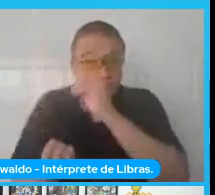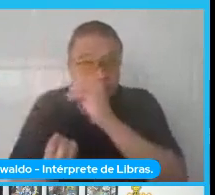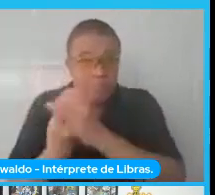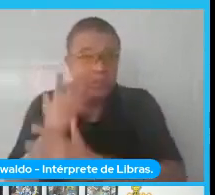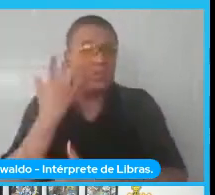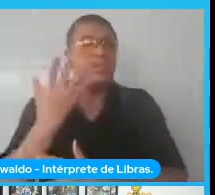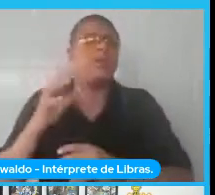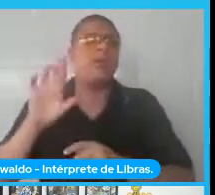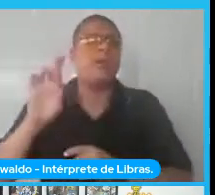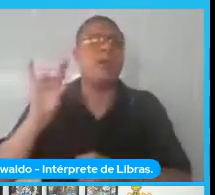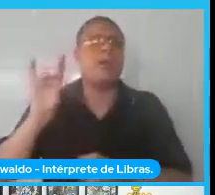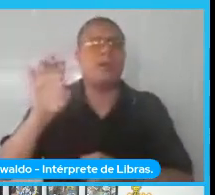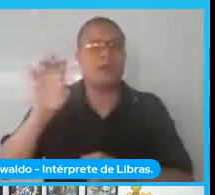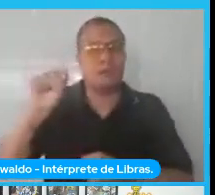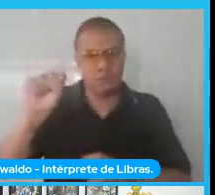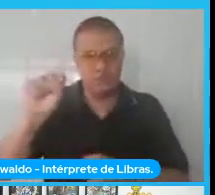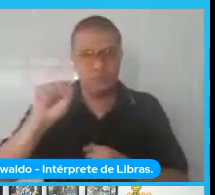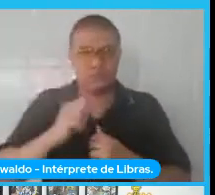e